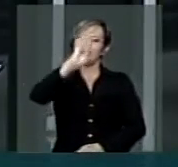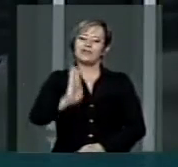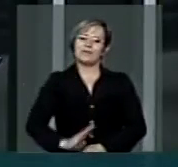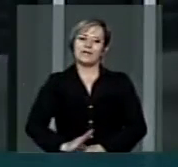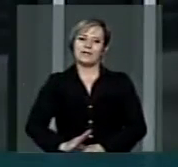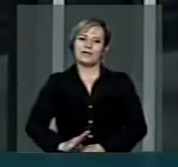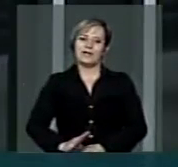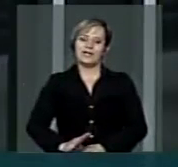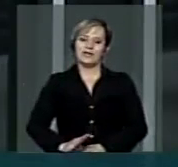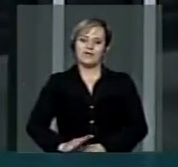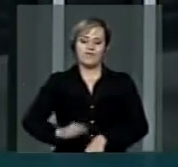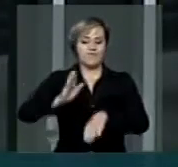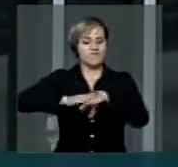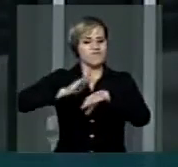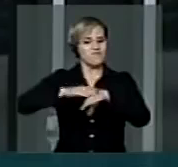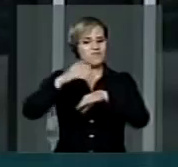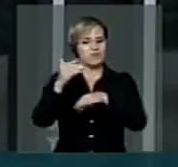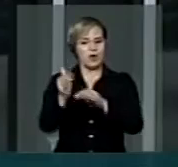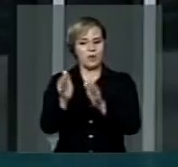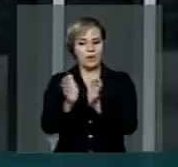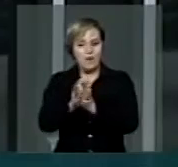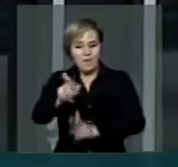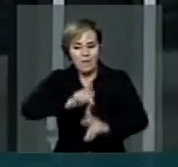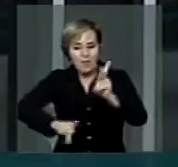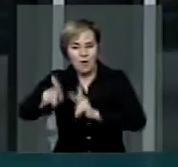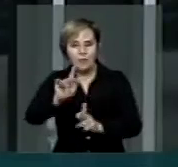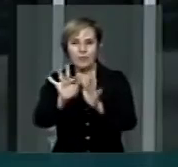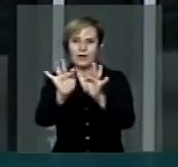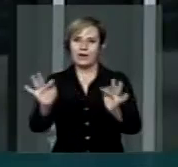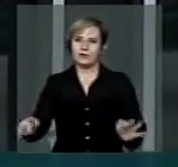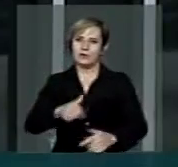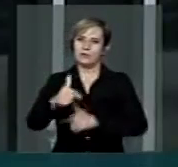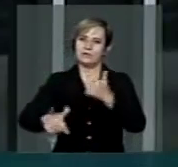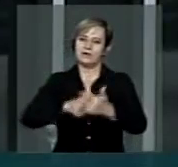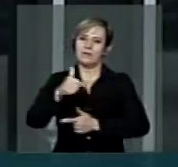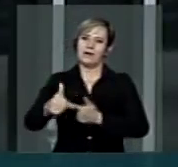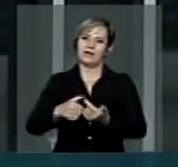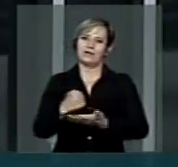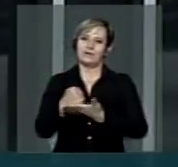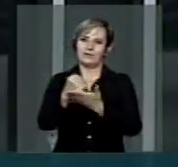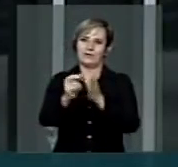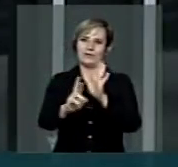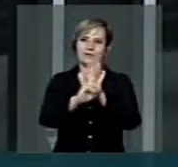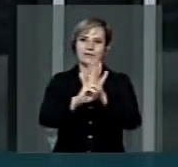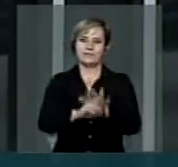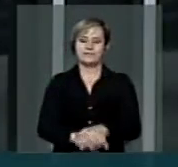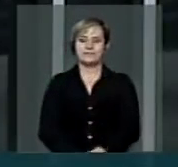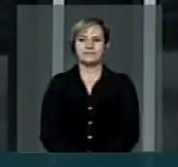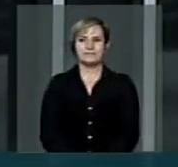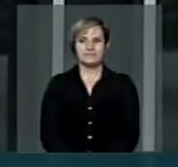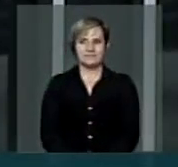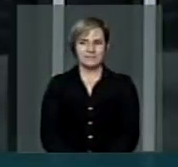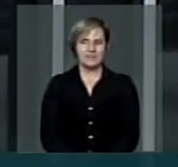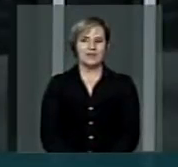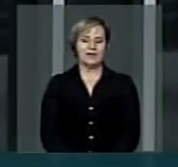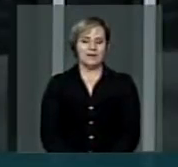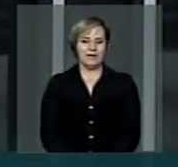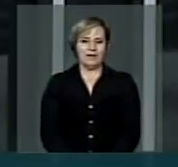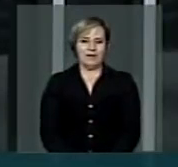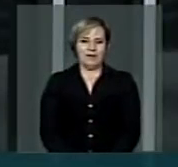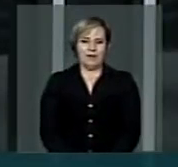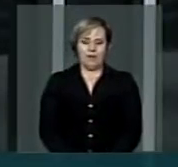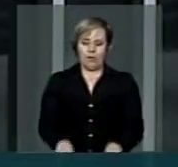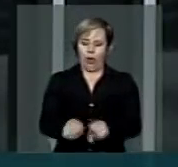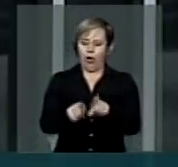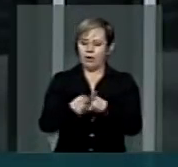brasileiro oriundo da classe popular, dos trabalhadores, do povo. E foi diante dessa massa de homens